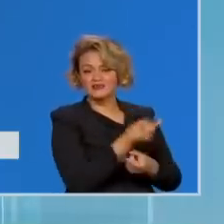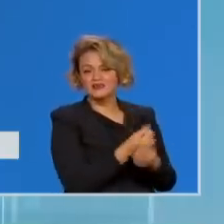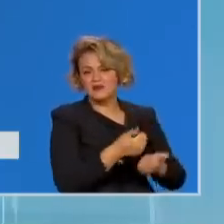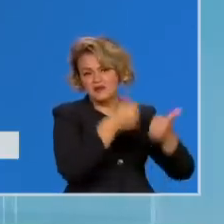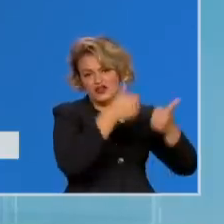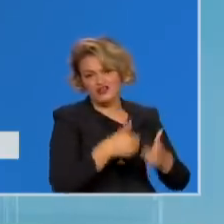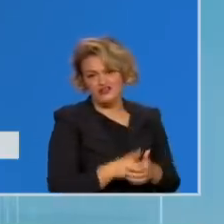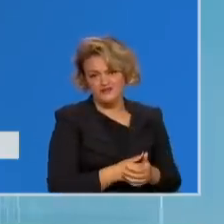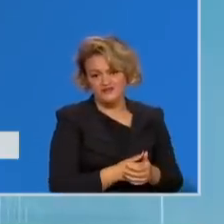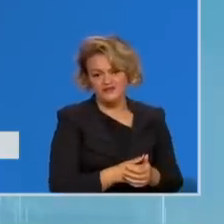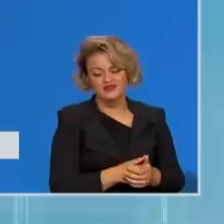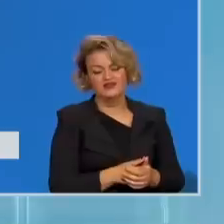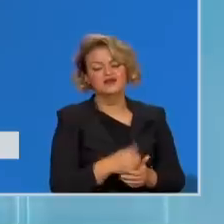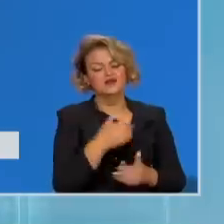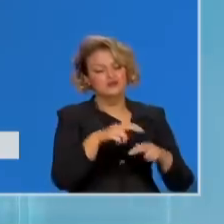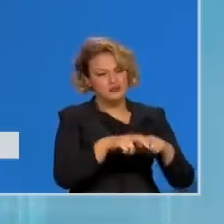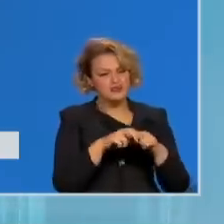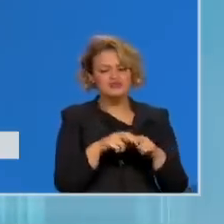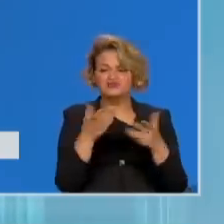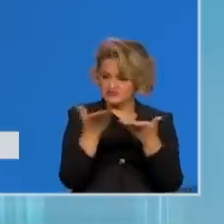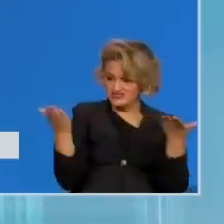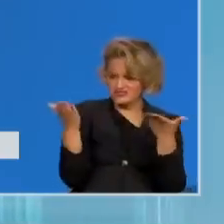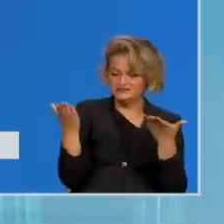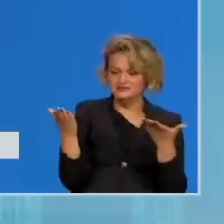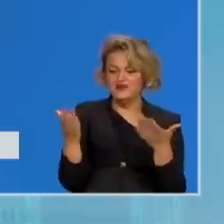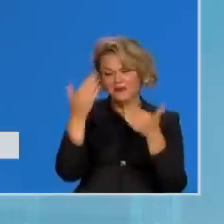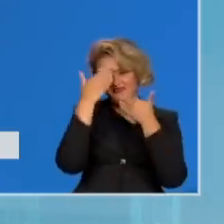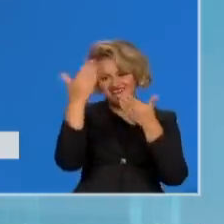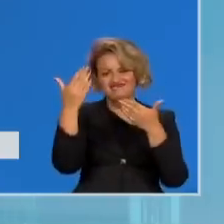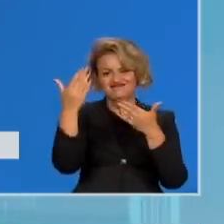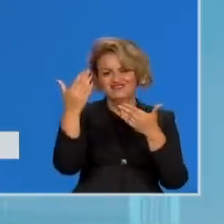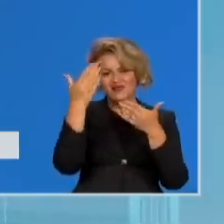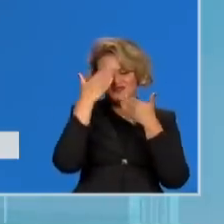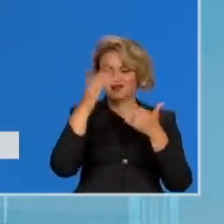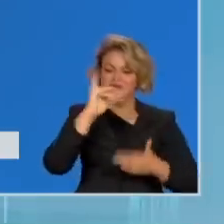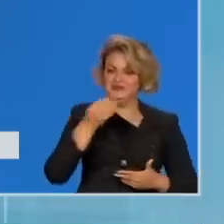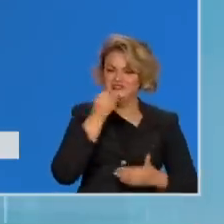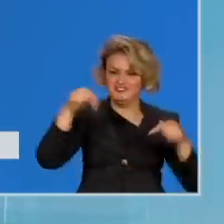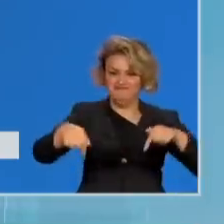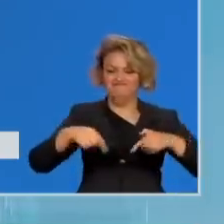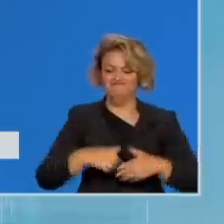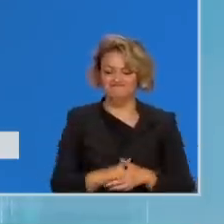do mundo. O Lula não. O Lula quer viajar. Já pôs o pé na estrada. América do Sul, Estados Unidos, China,